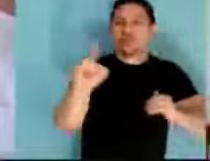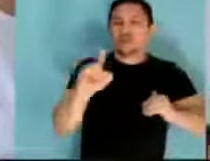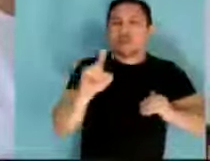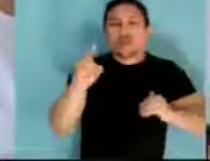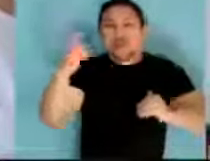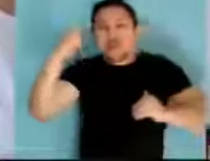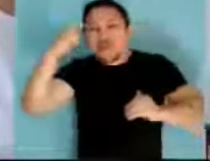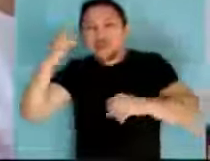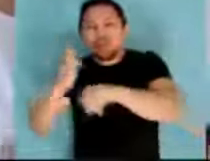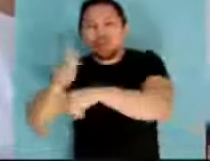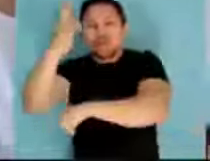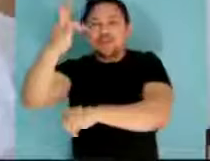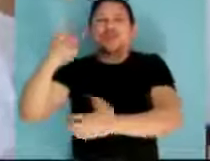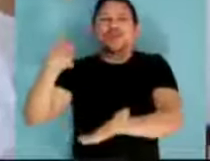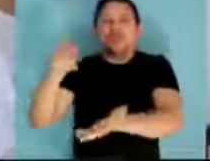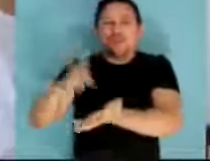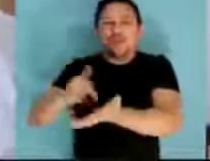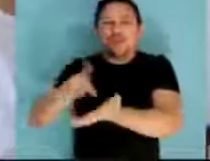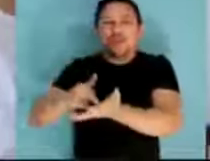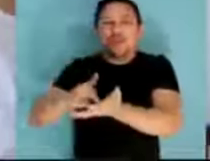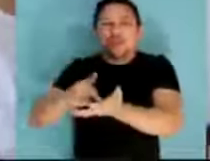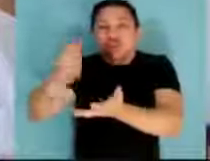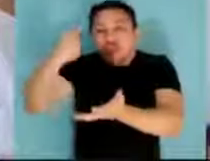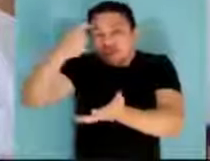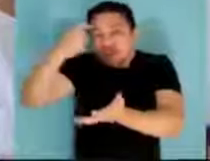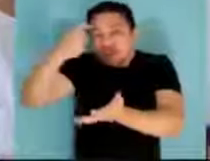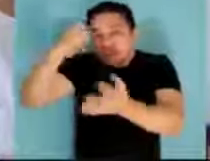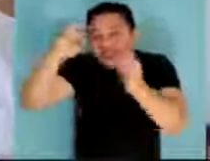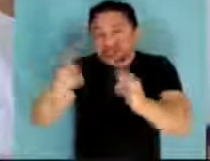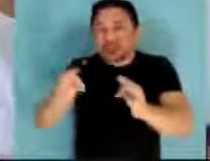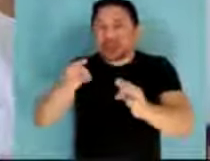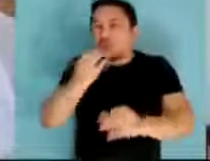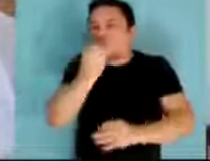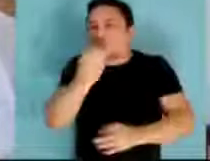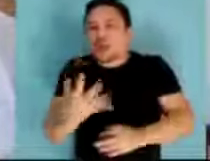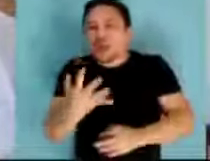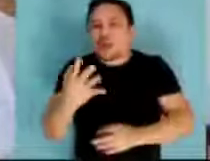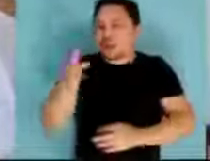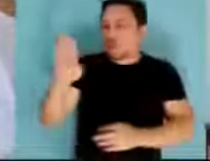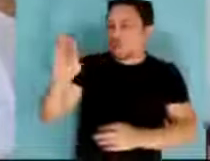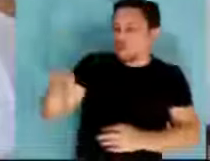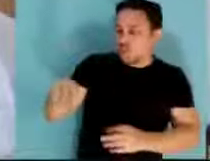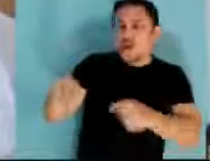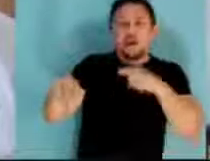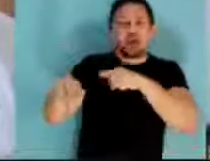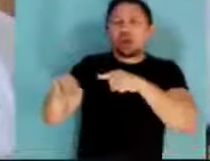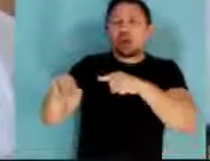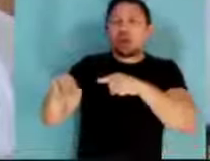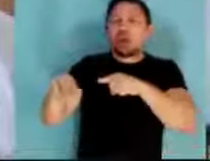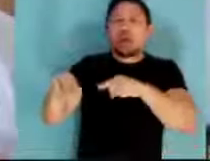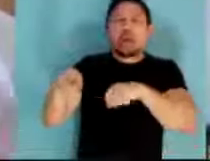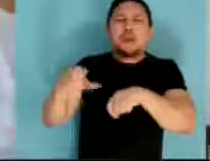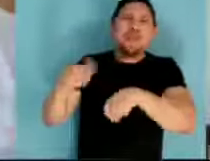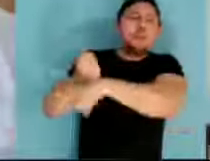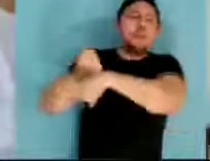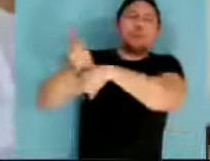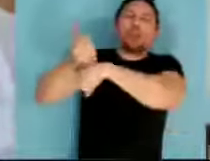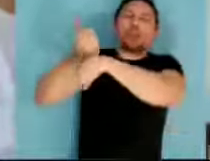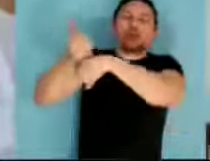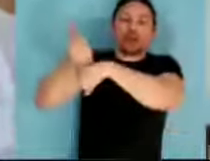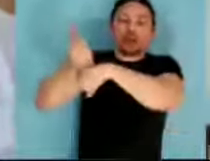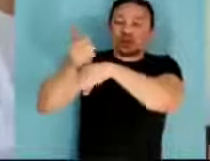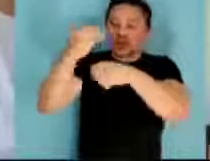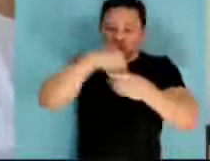desespero, não, de esperança, de certeza de que o bem, o bom, é sempre